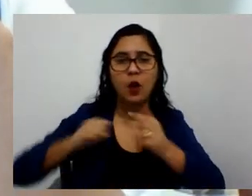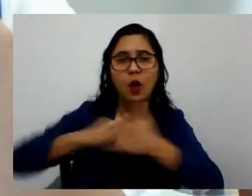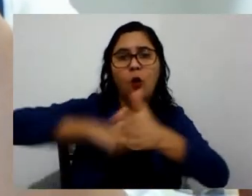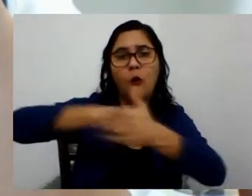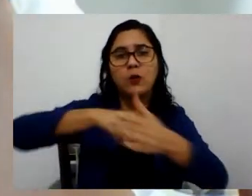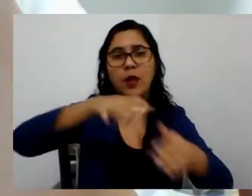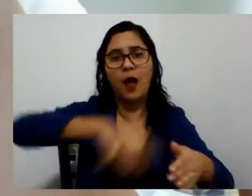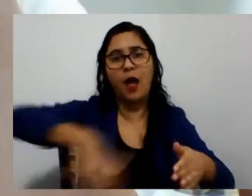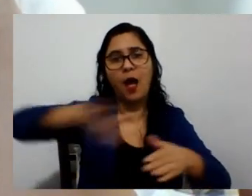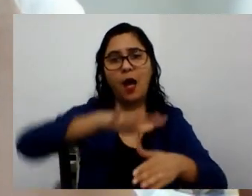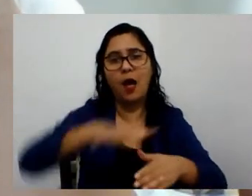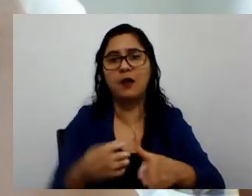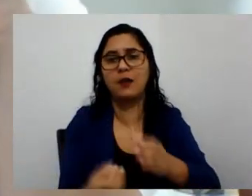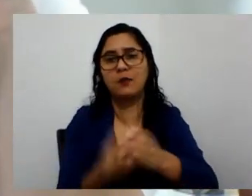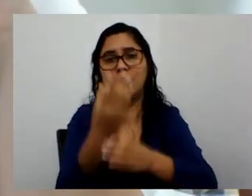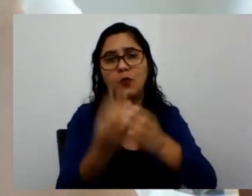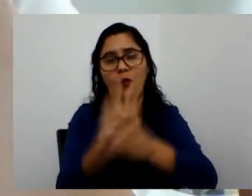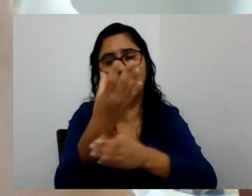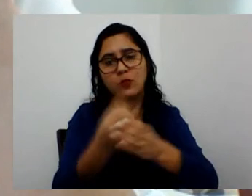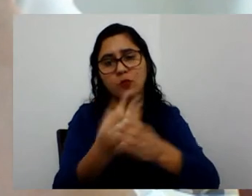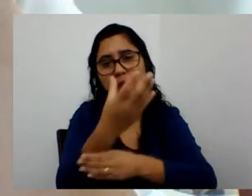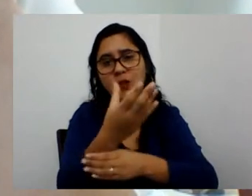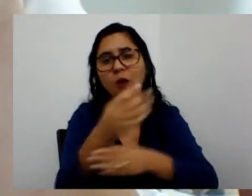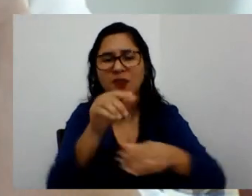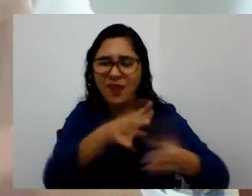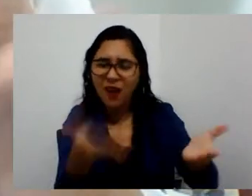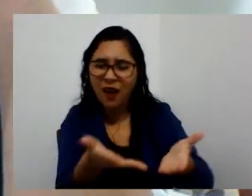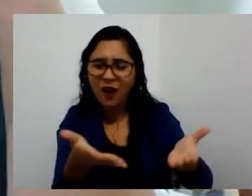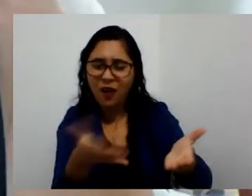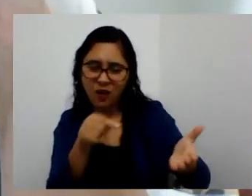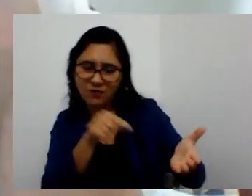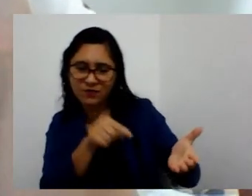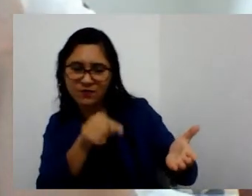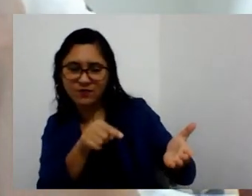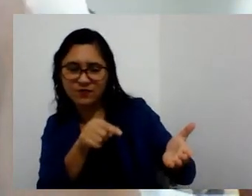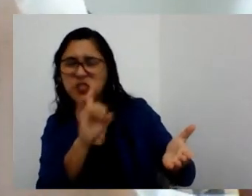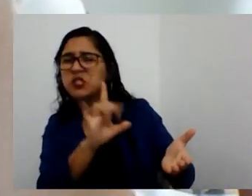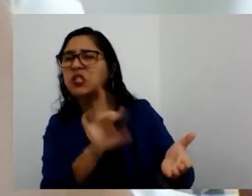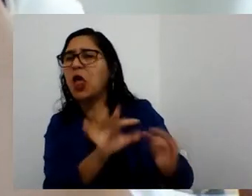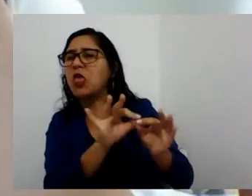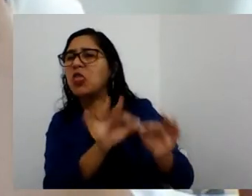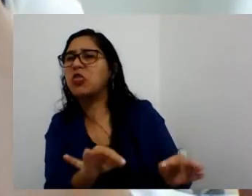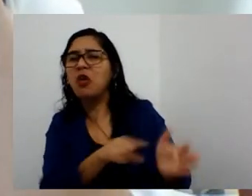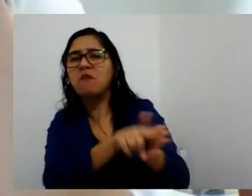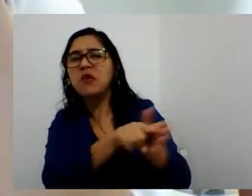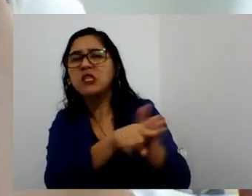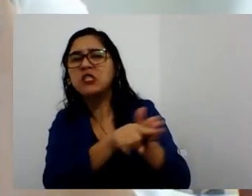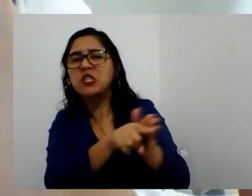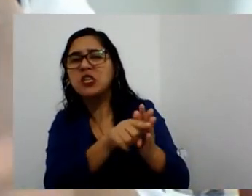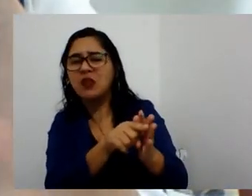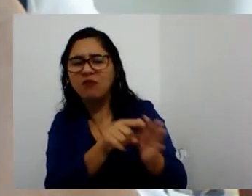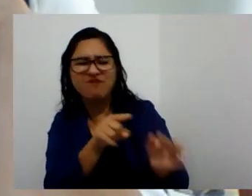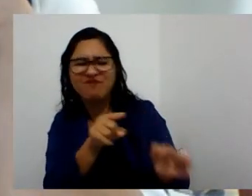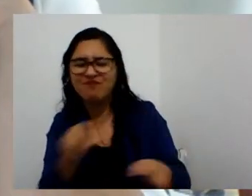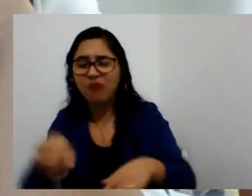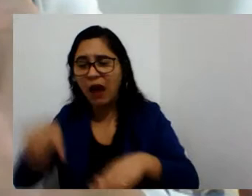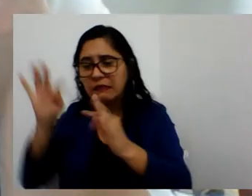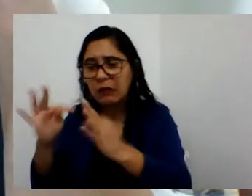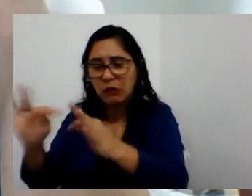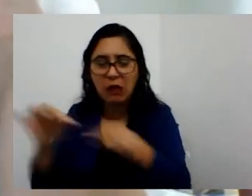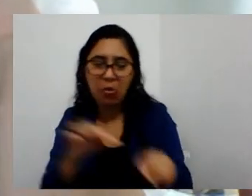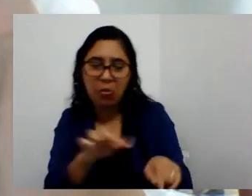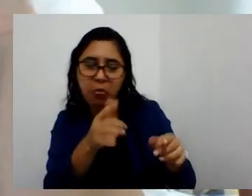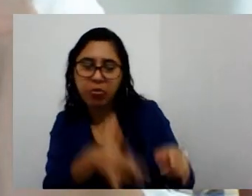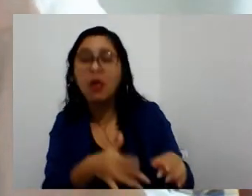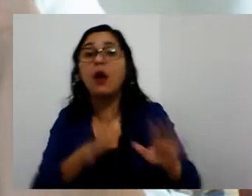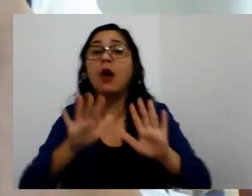de produção que estão sendo colocadas como acessórios de pesquisa tecnológica. Então, essa